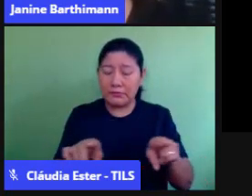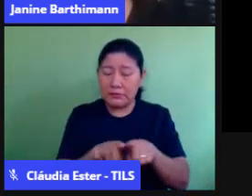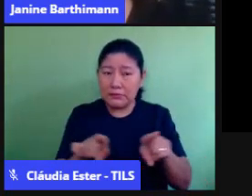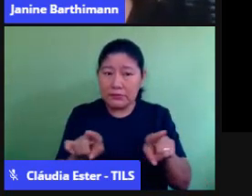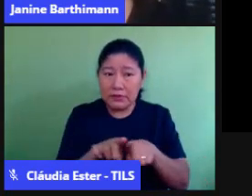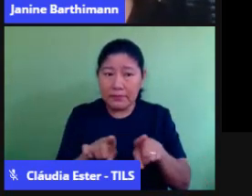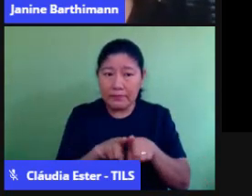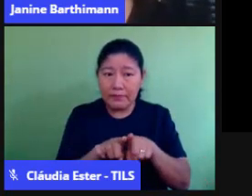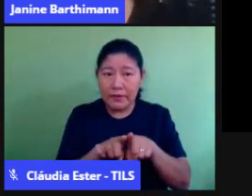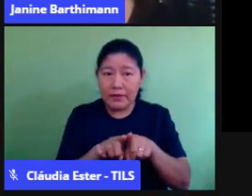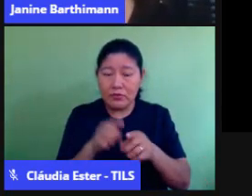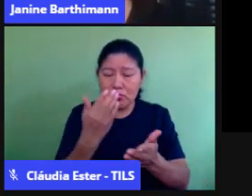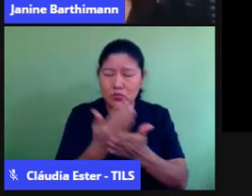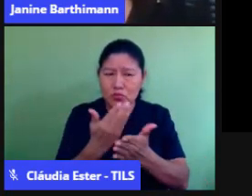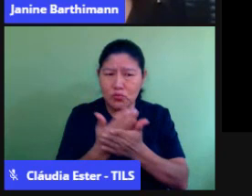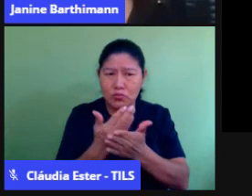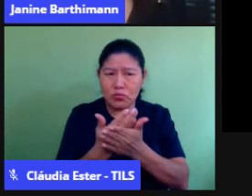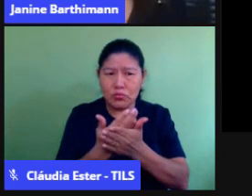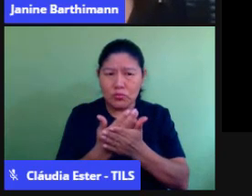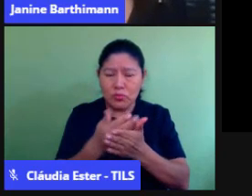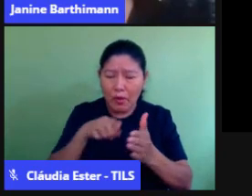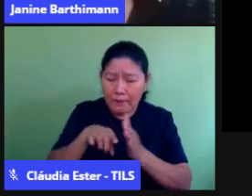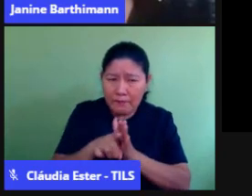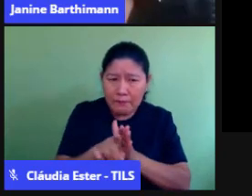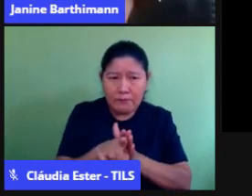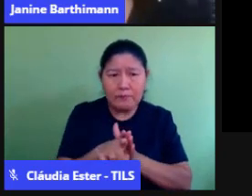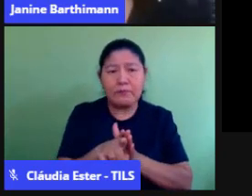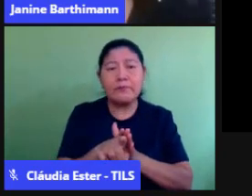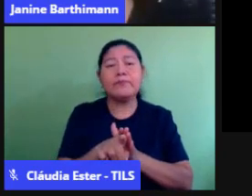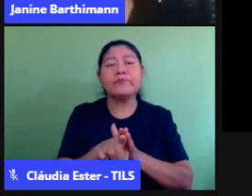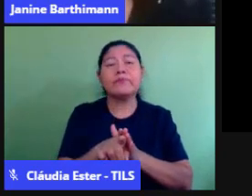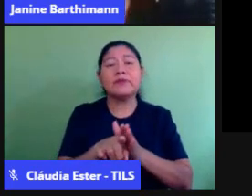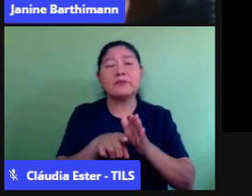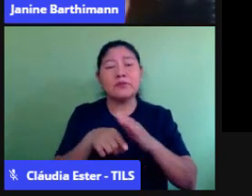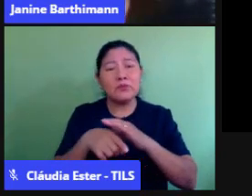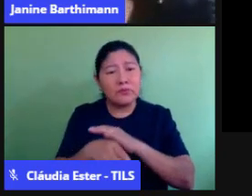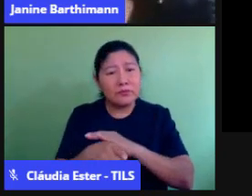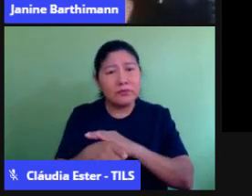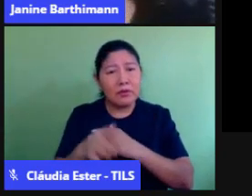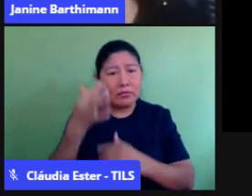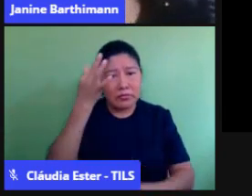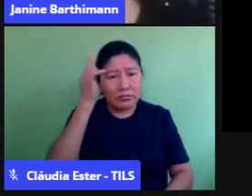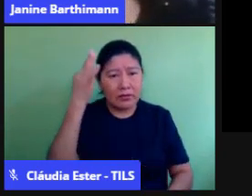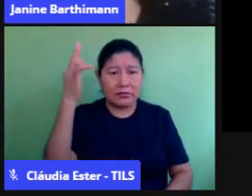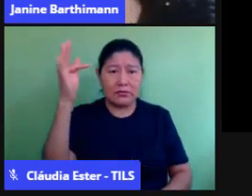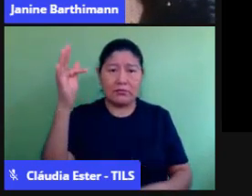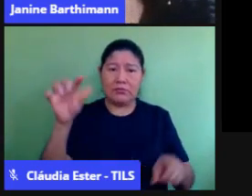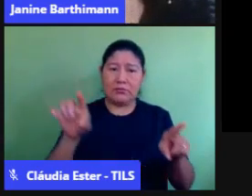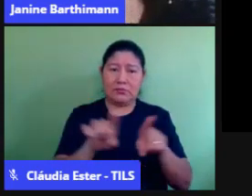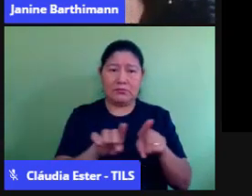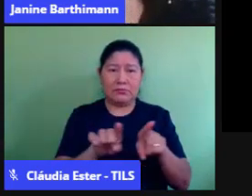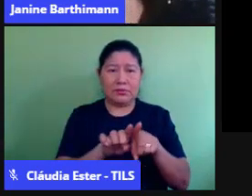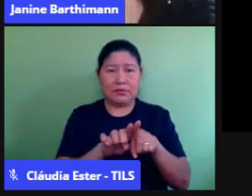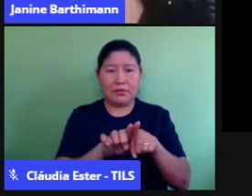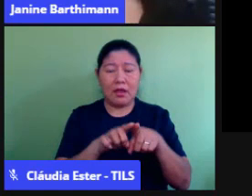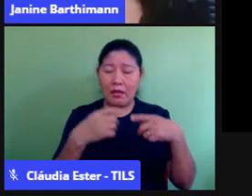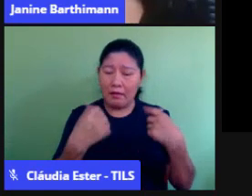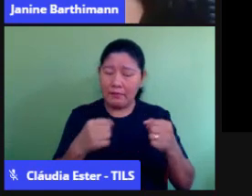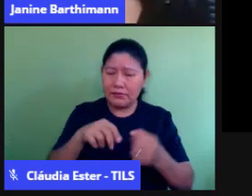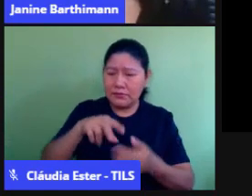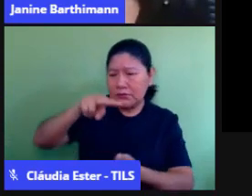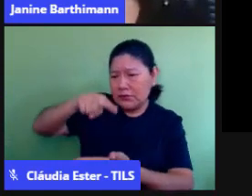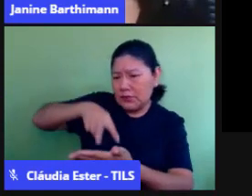principalmente teoricamente, né? Que nós possamos estar embasados de